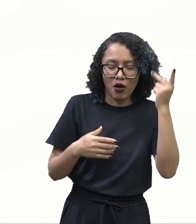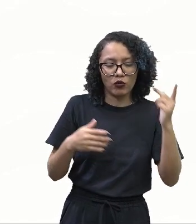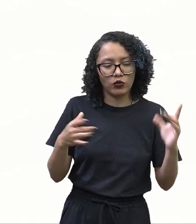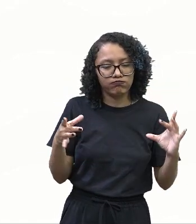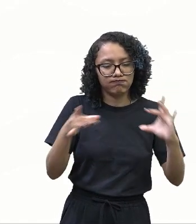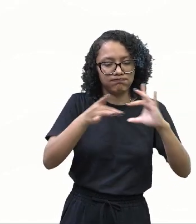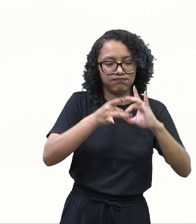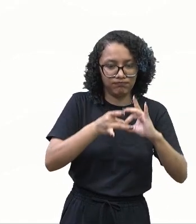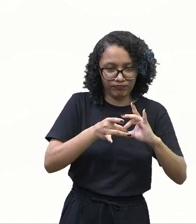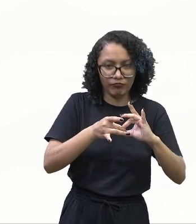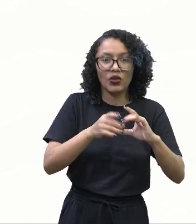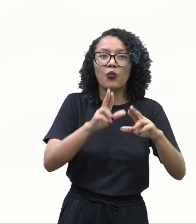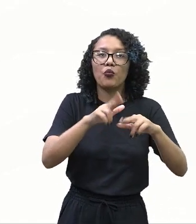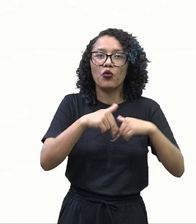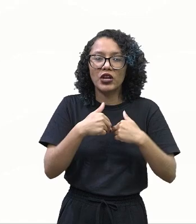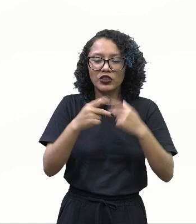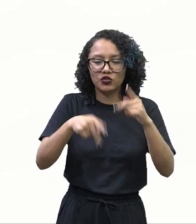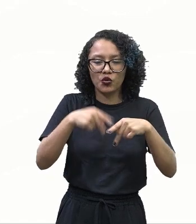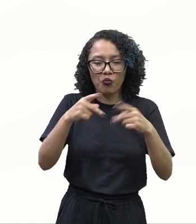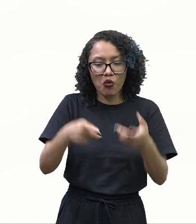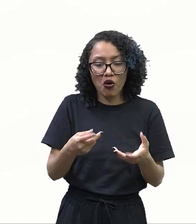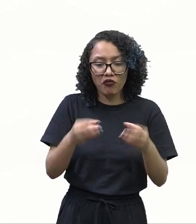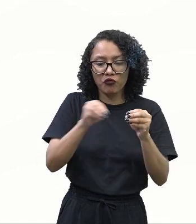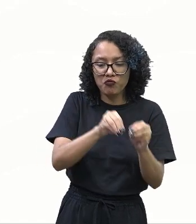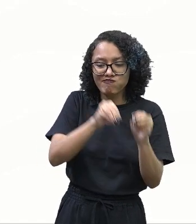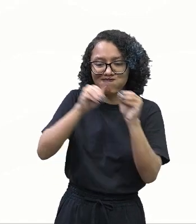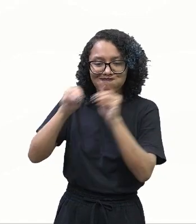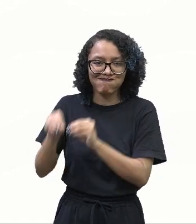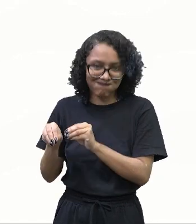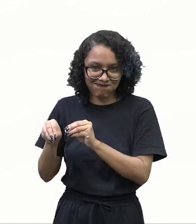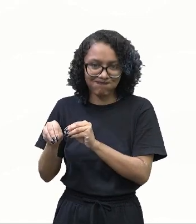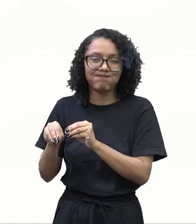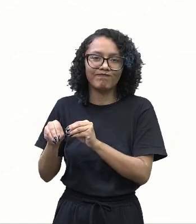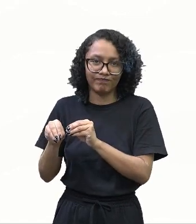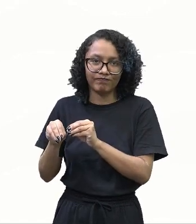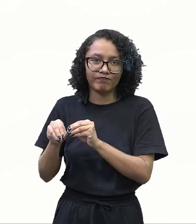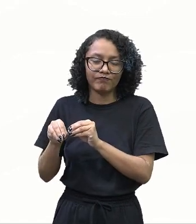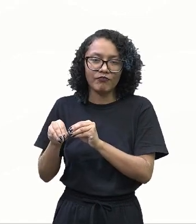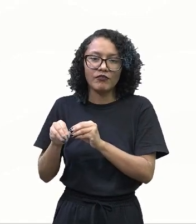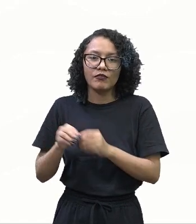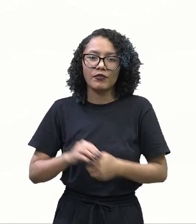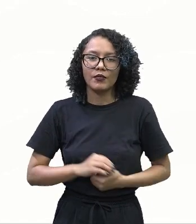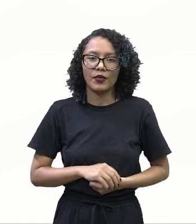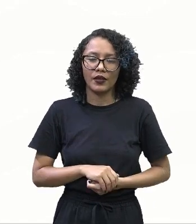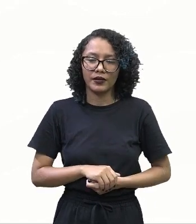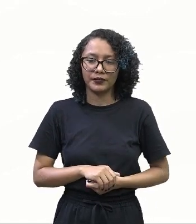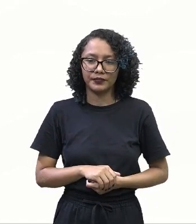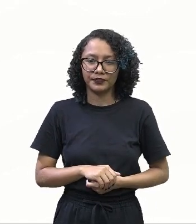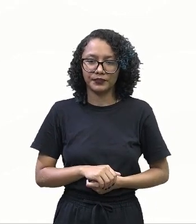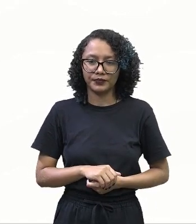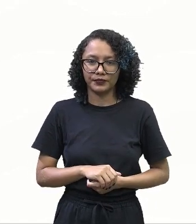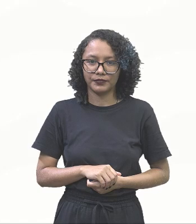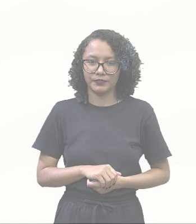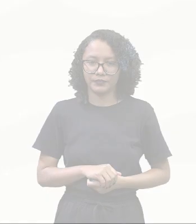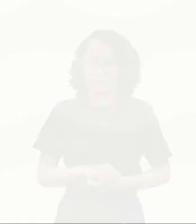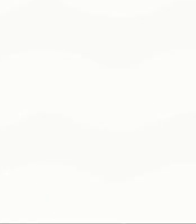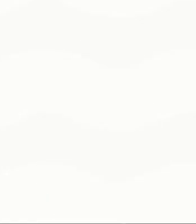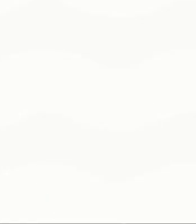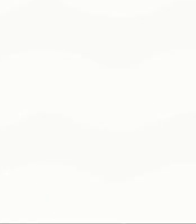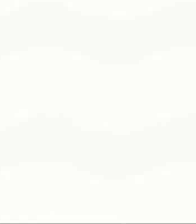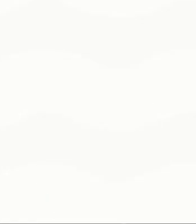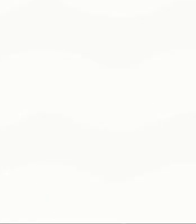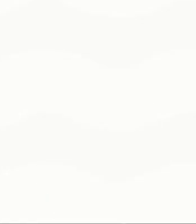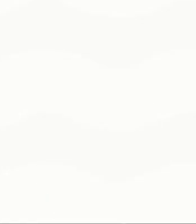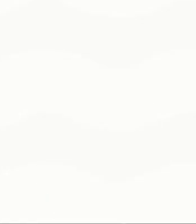foram desalojados dessas terras. Num primeiro momento, eles não vão se revoltar tanto porque essa empresa